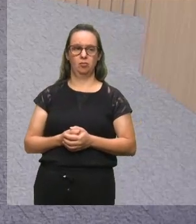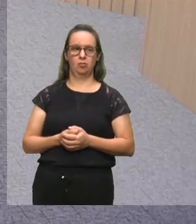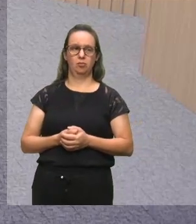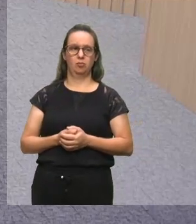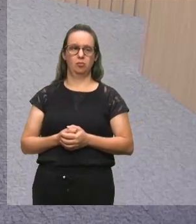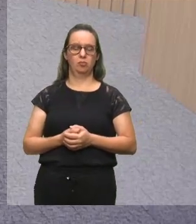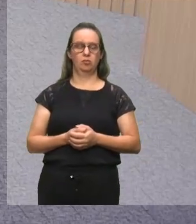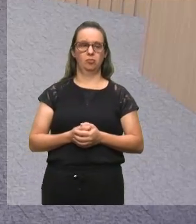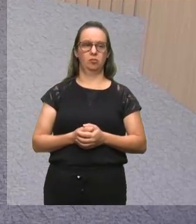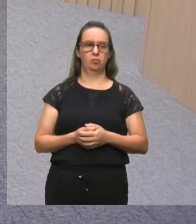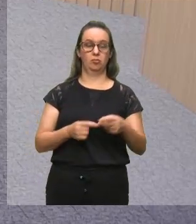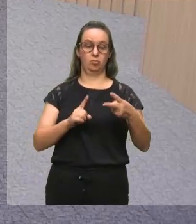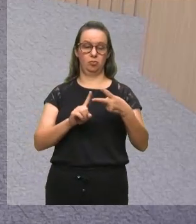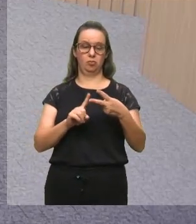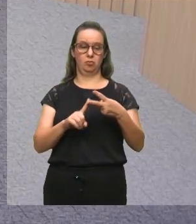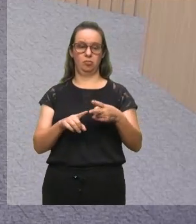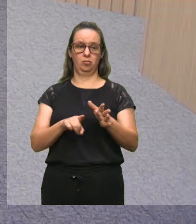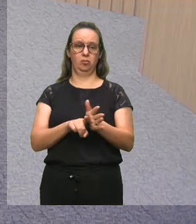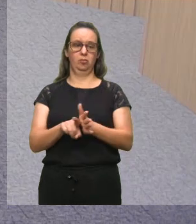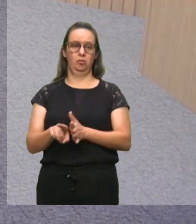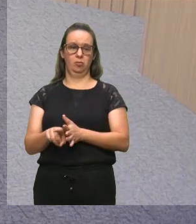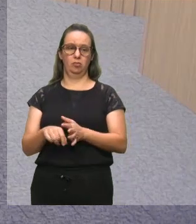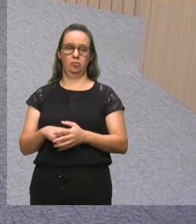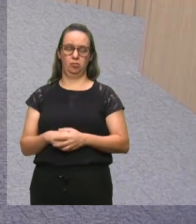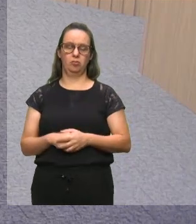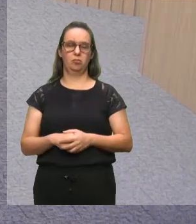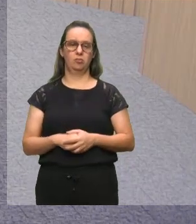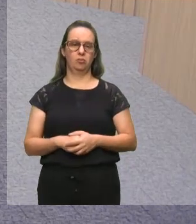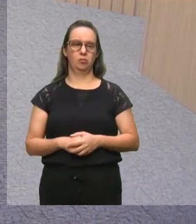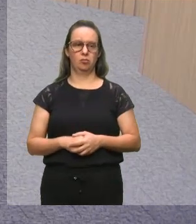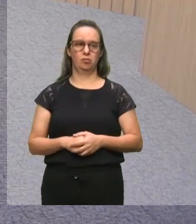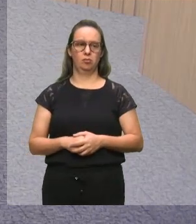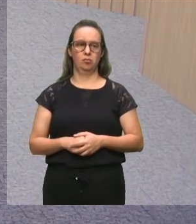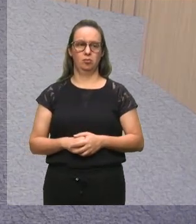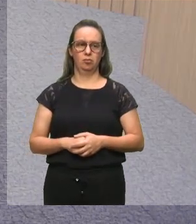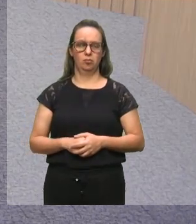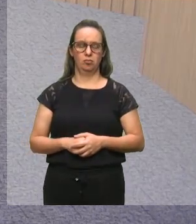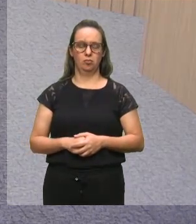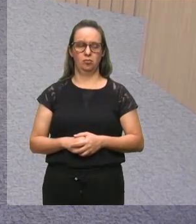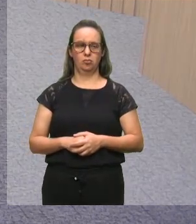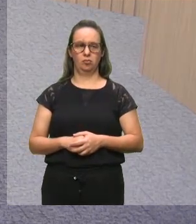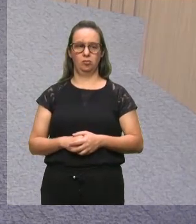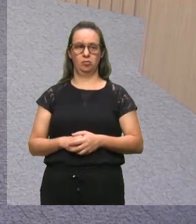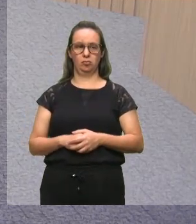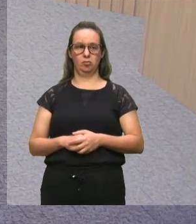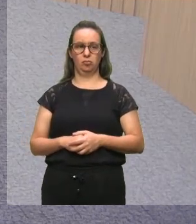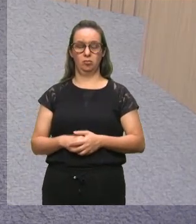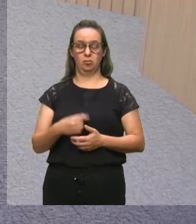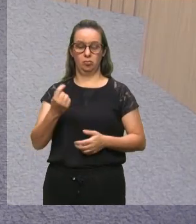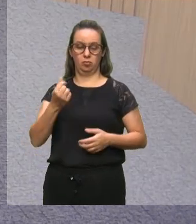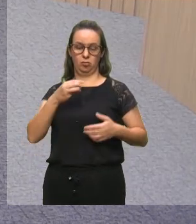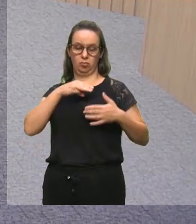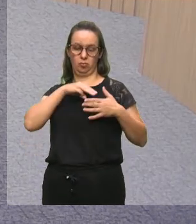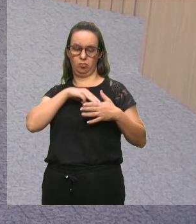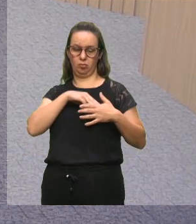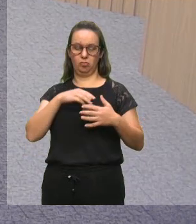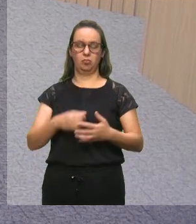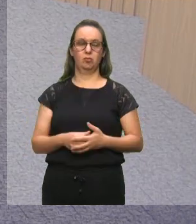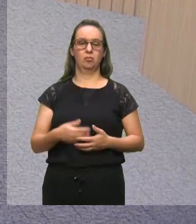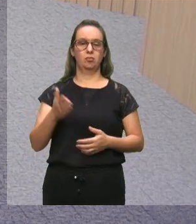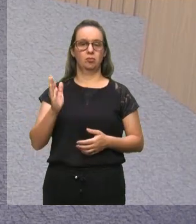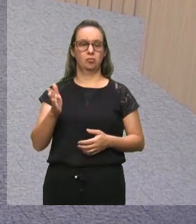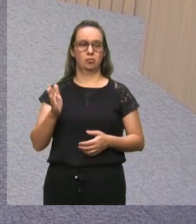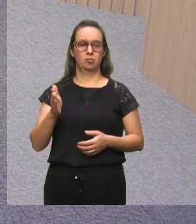Ok, vamos passar para a segunda pergunta, feita pela professora Thales. Embora a questão do piso nacional já esteja